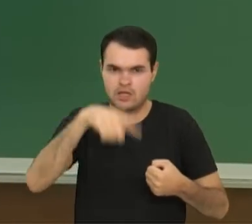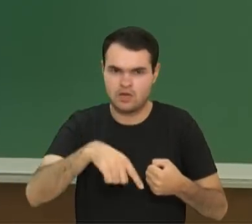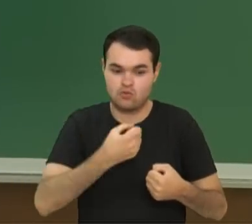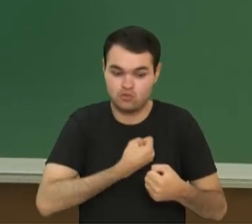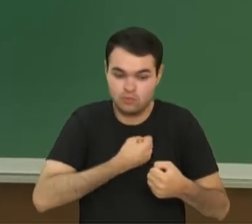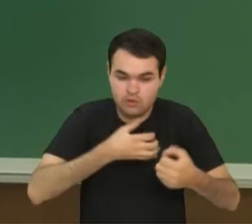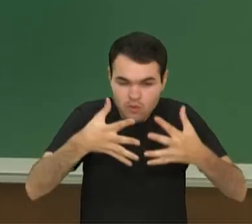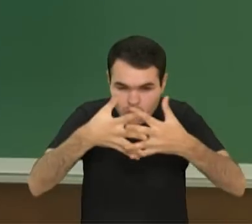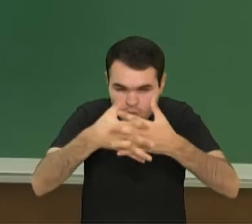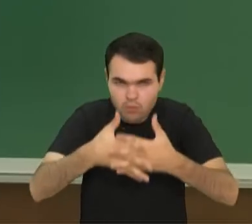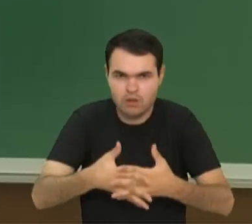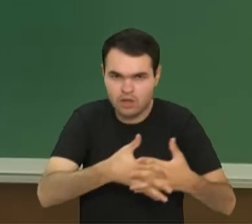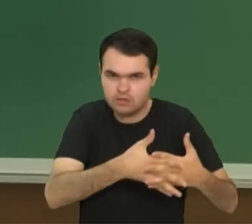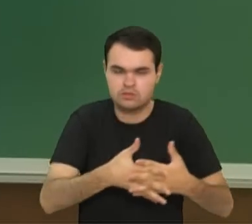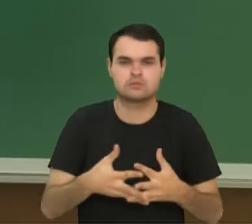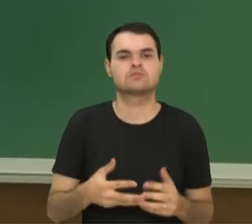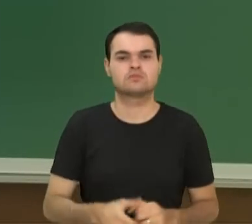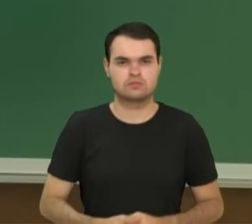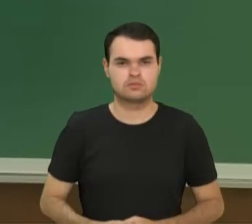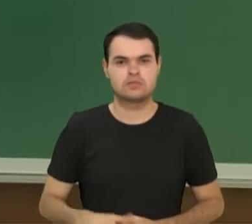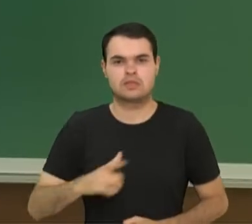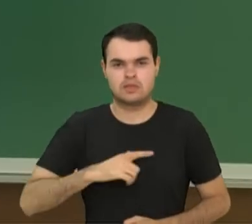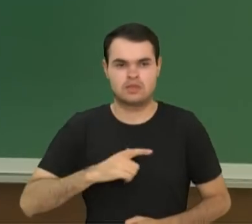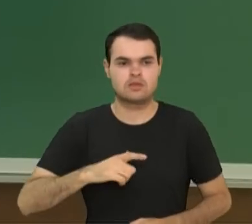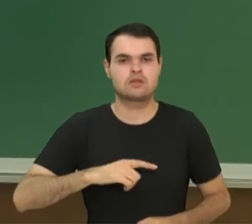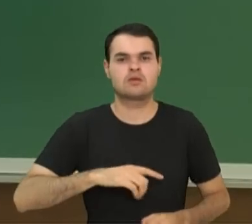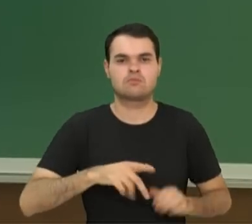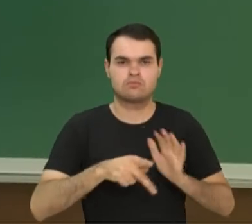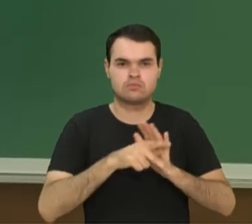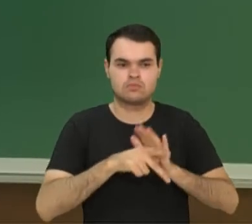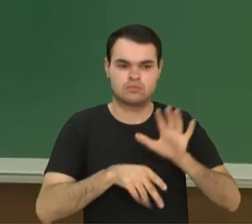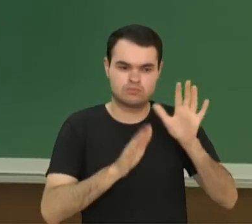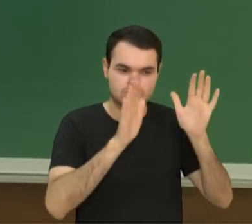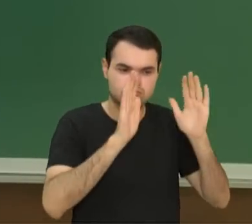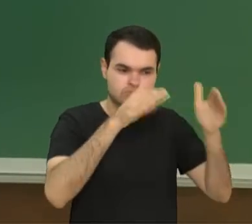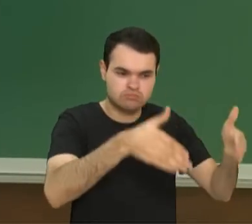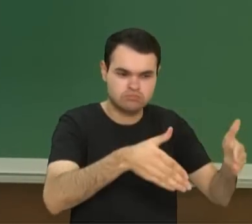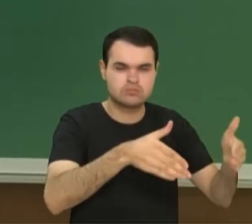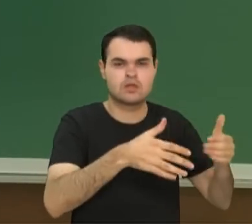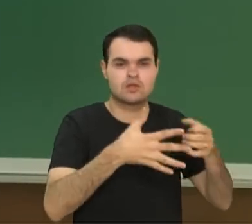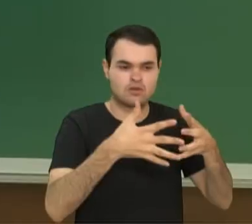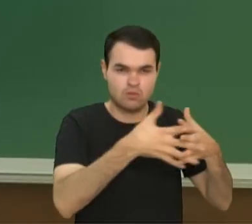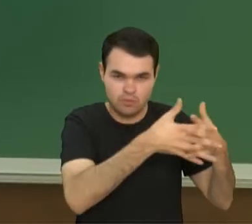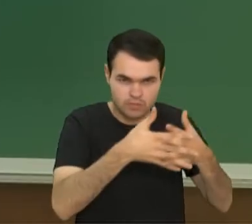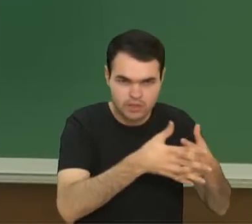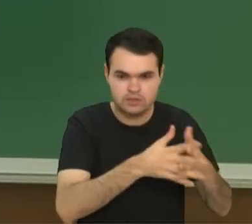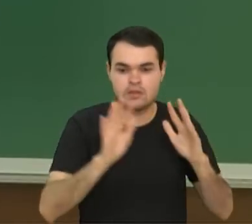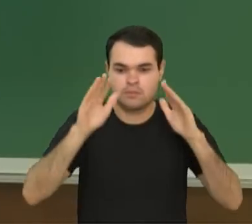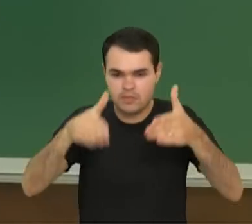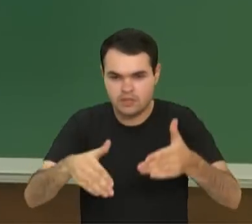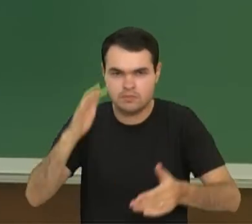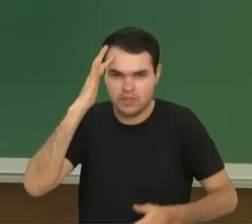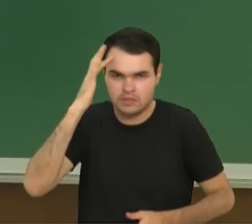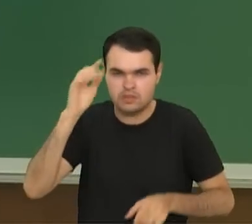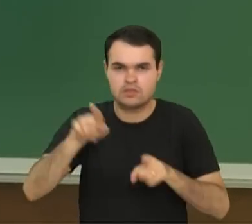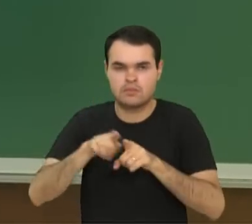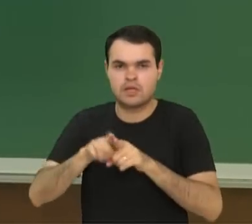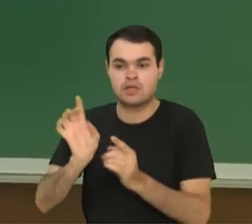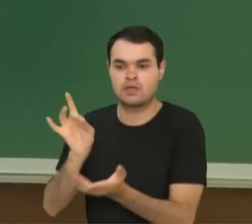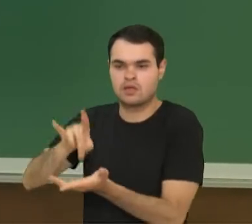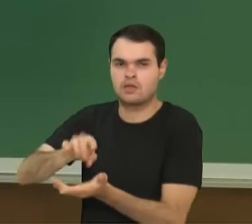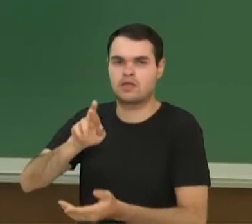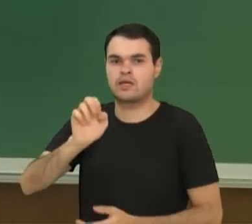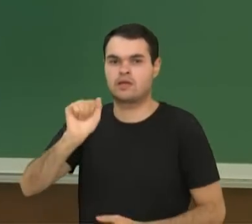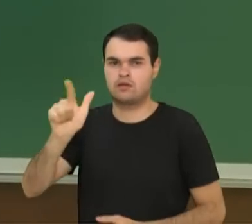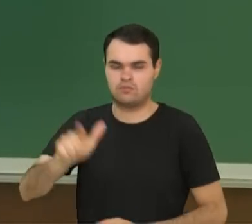número complexo, onde eu tenho a parte complexa e a parte imaginária e também a parte real. Mas, por enquanto, vamos começar